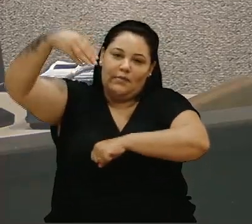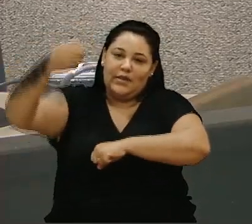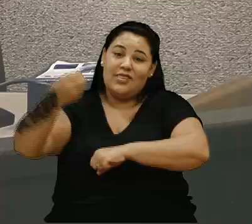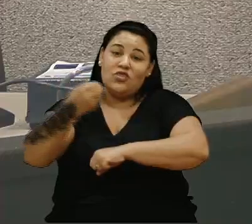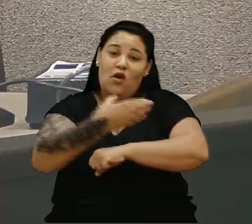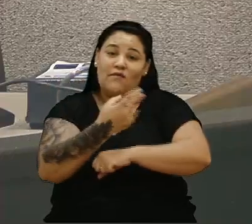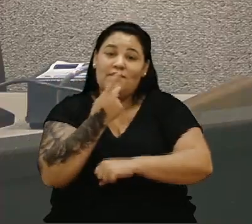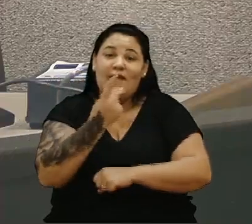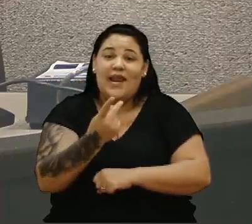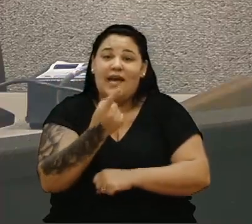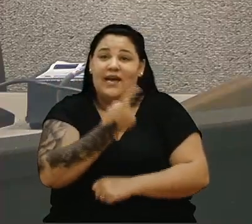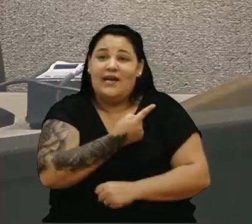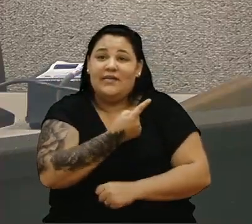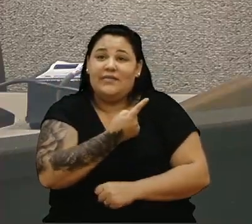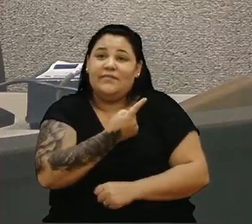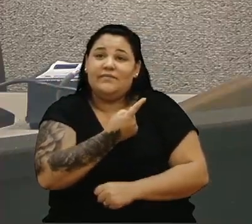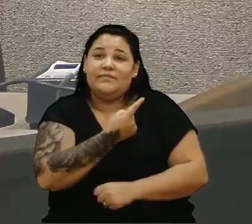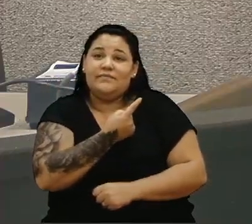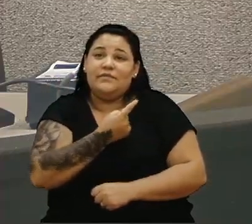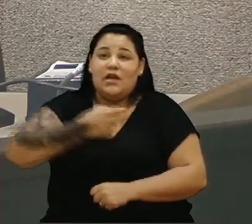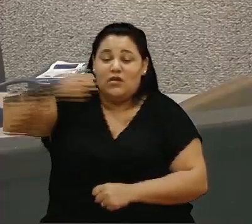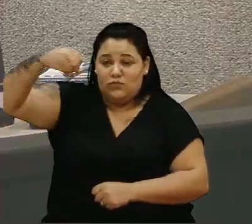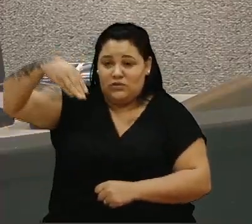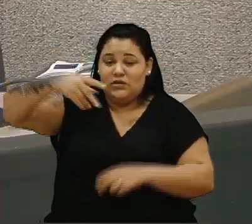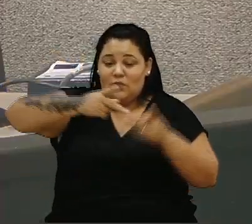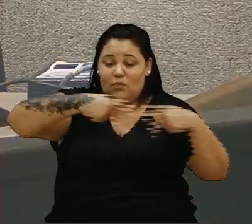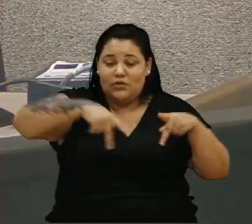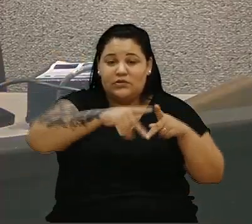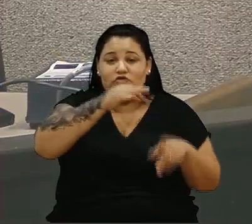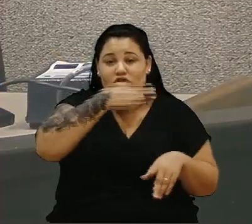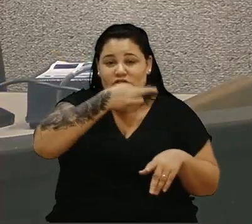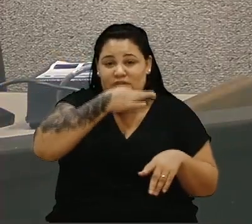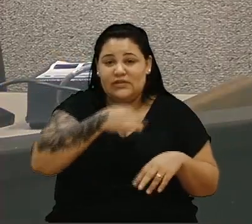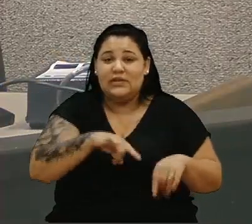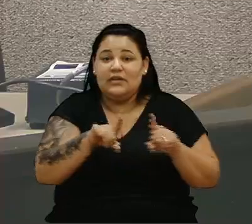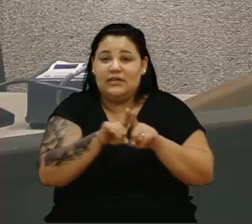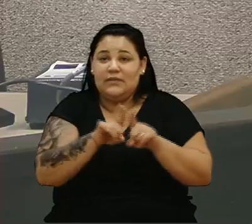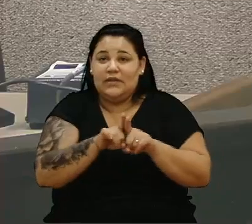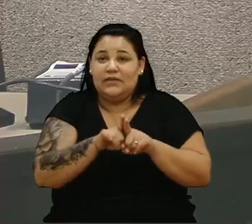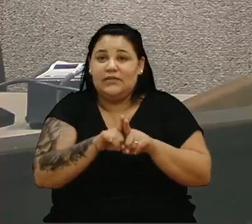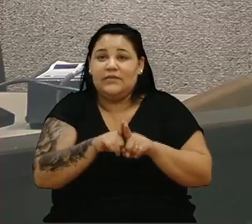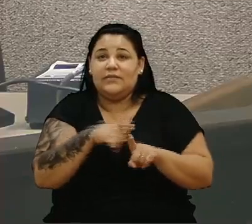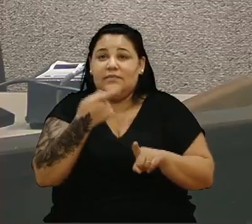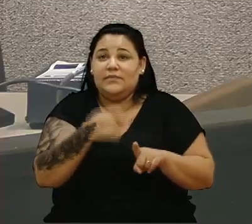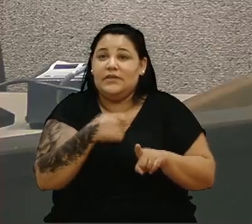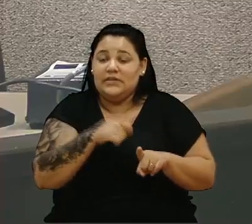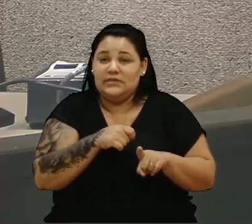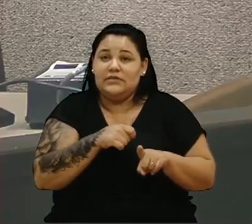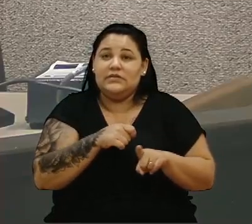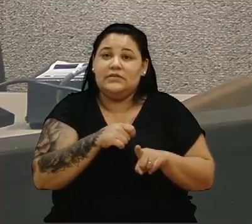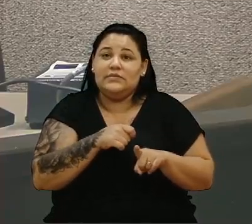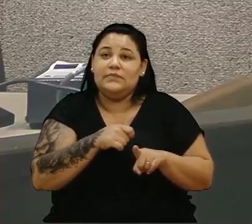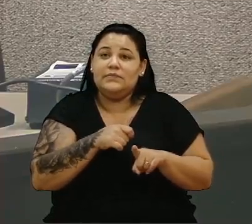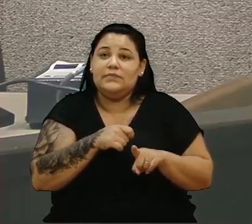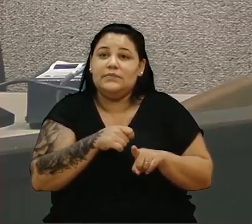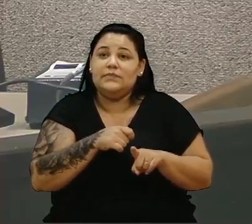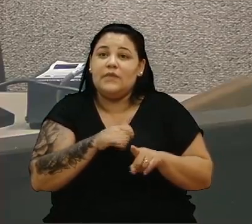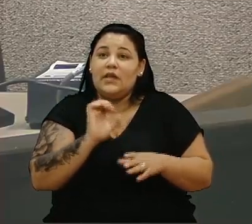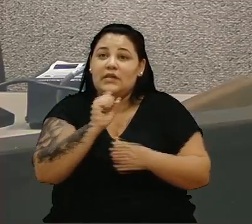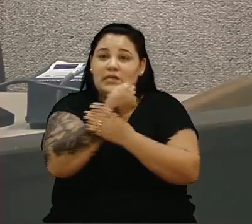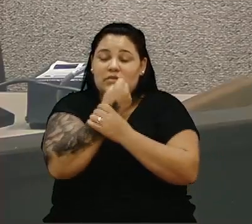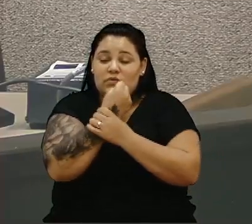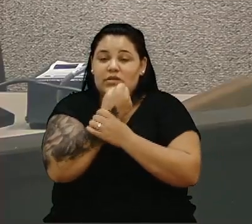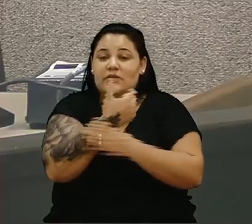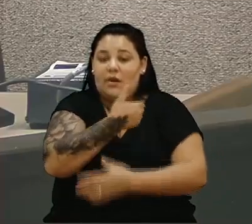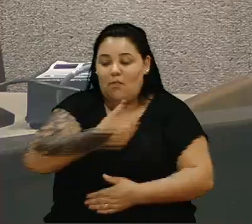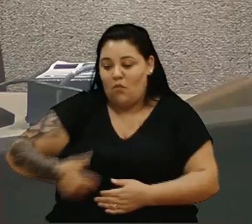lâmpada, além de ser a iluminação ali para o povo do interior, ela também tem a questão da segurança